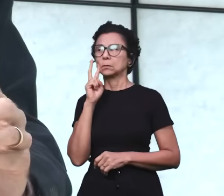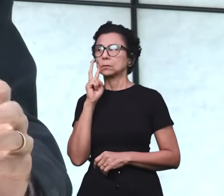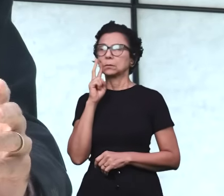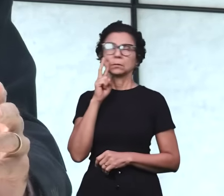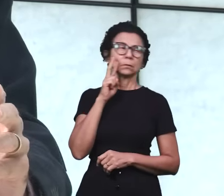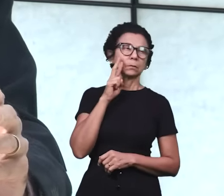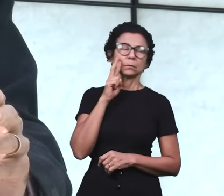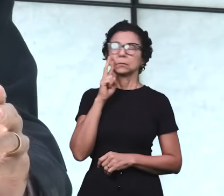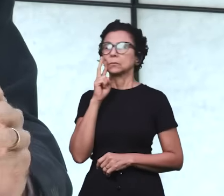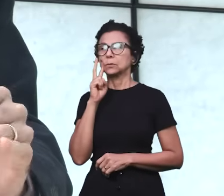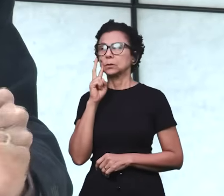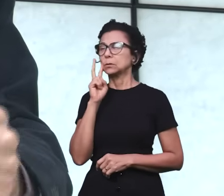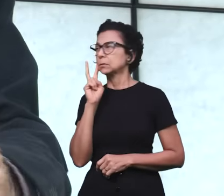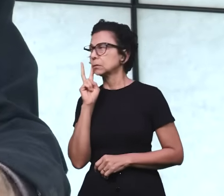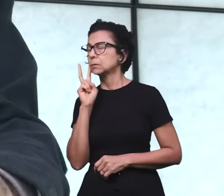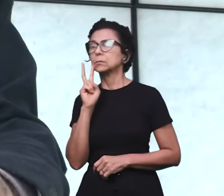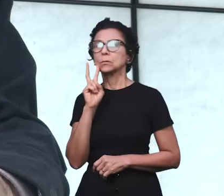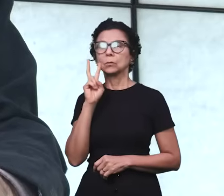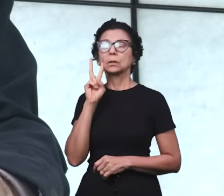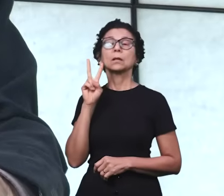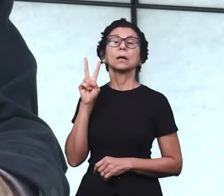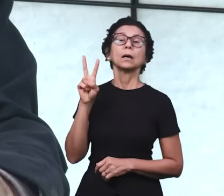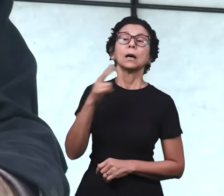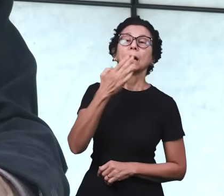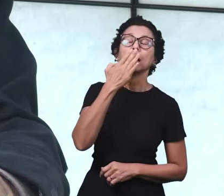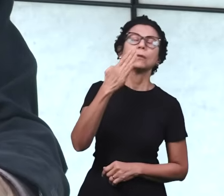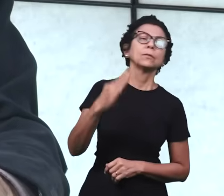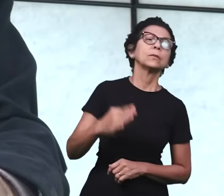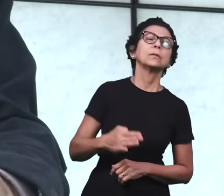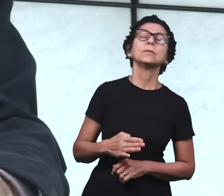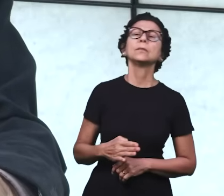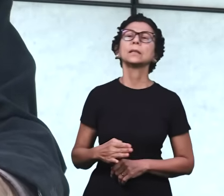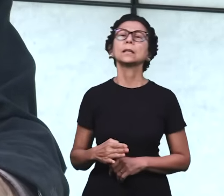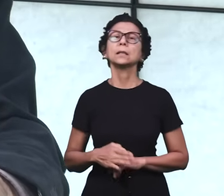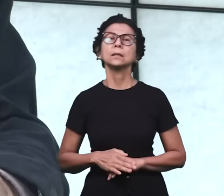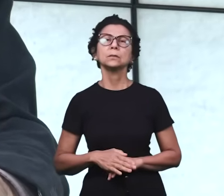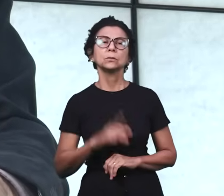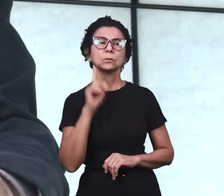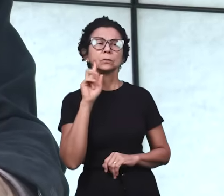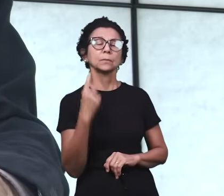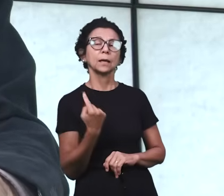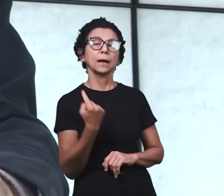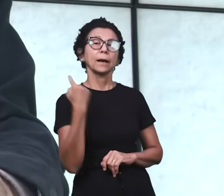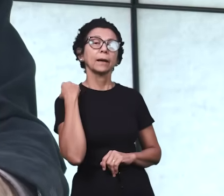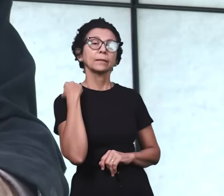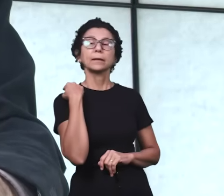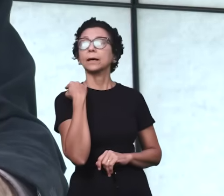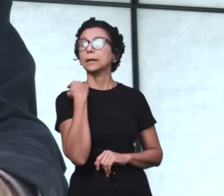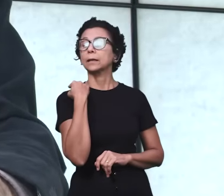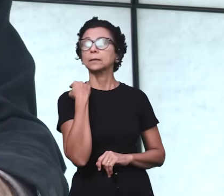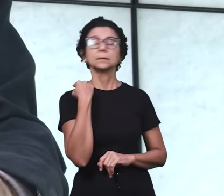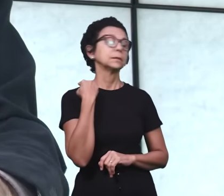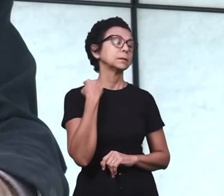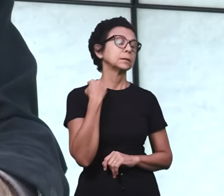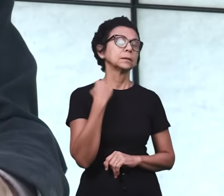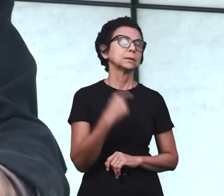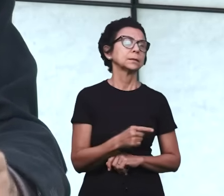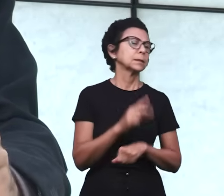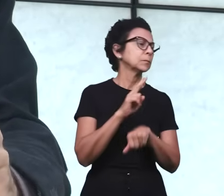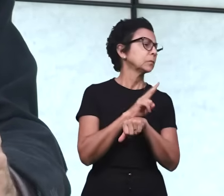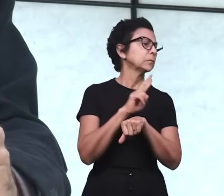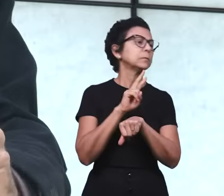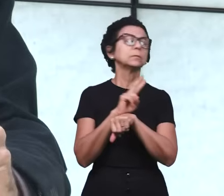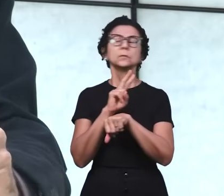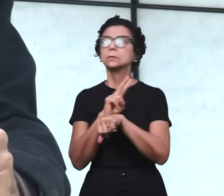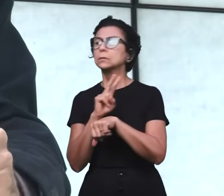sempre vigiando, sempre olhando o que está à frente, mas olhando para o que está também atrás. Ele